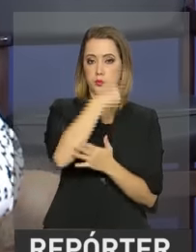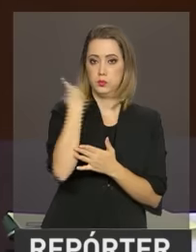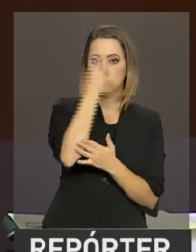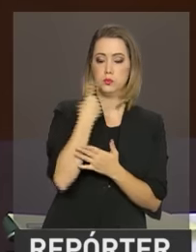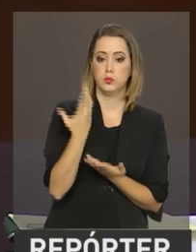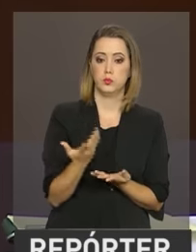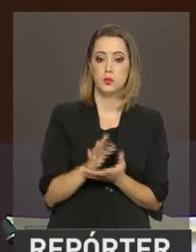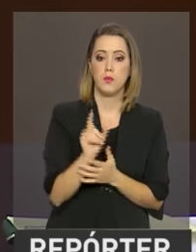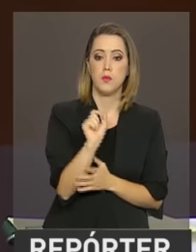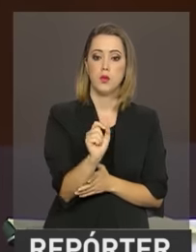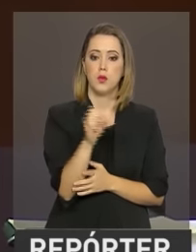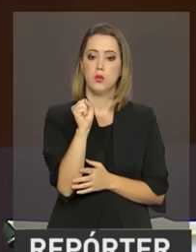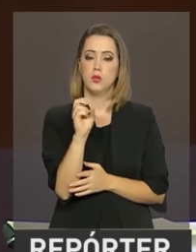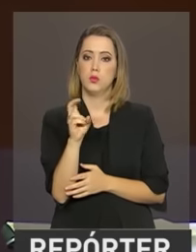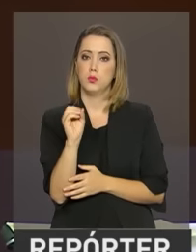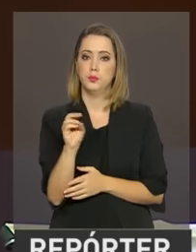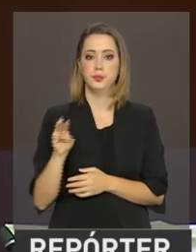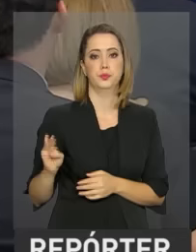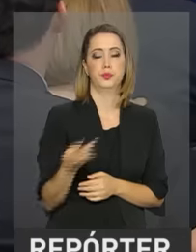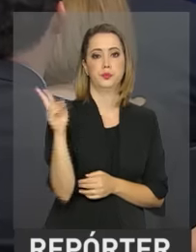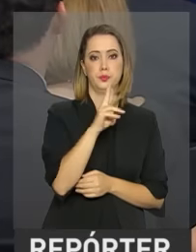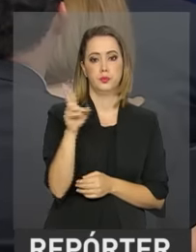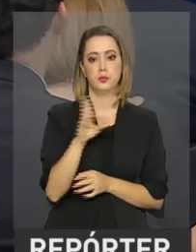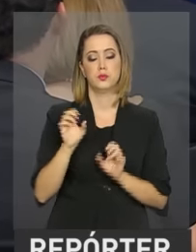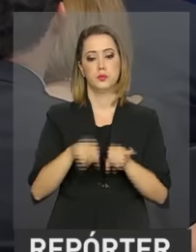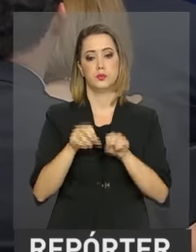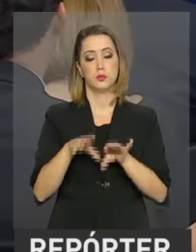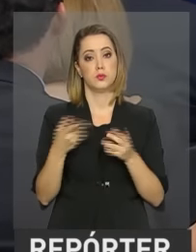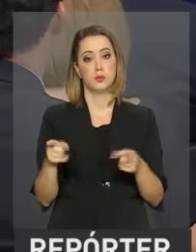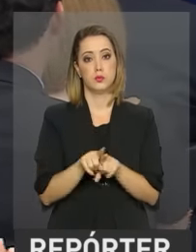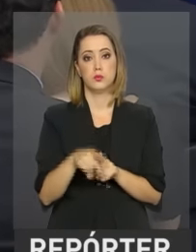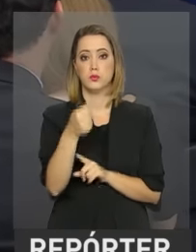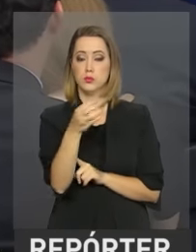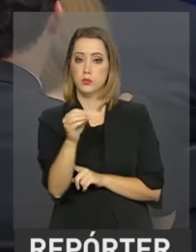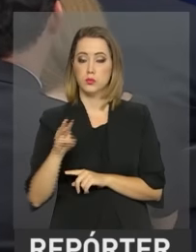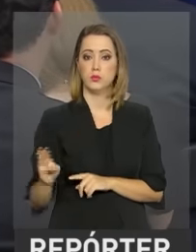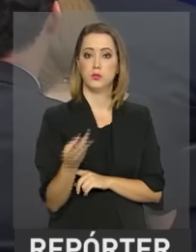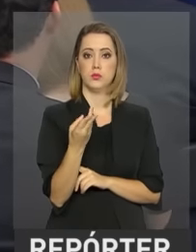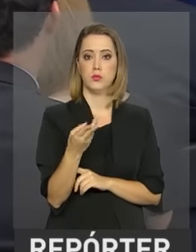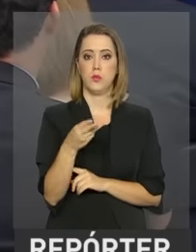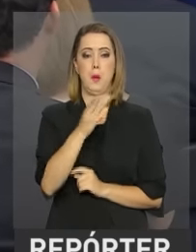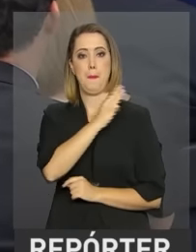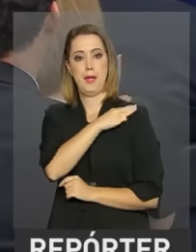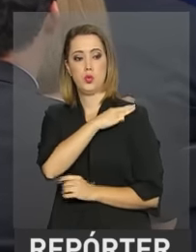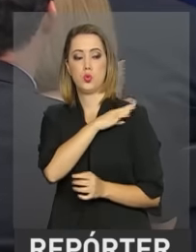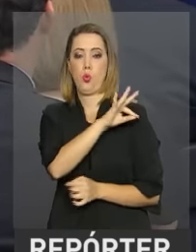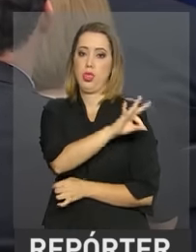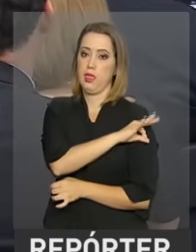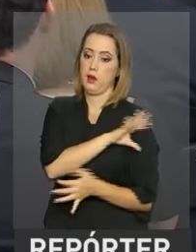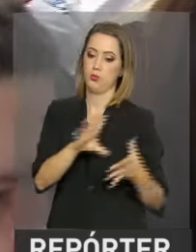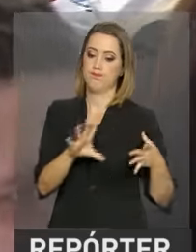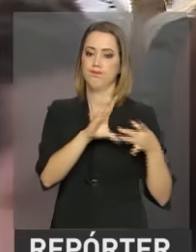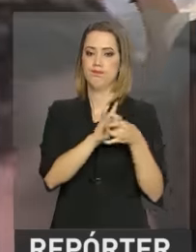850 milhões de reais para educação integral e ensino técnico 700 milhões vão para o mediotec o programa que tem